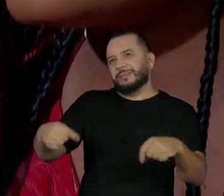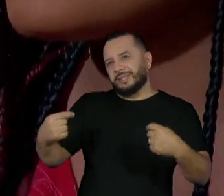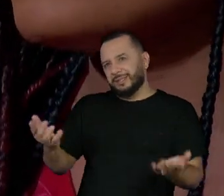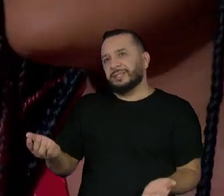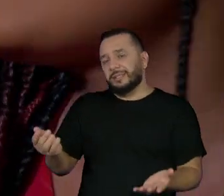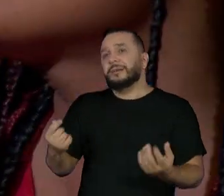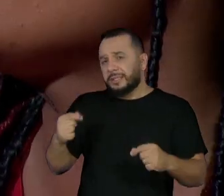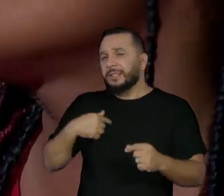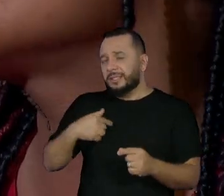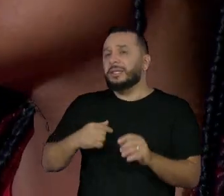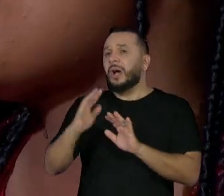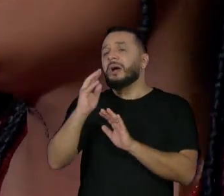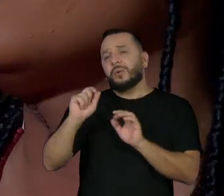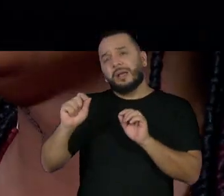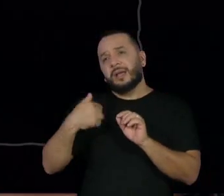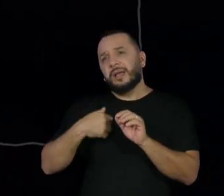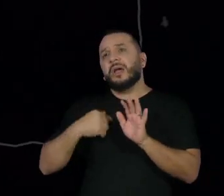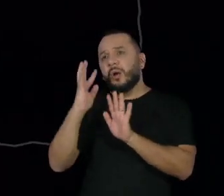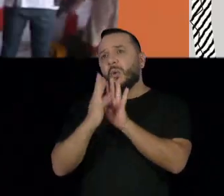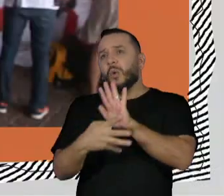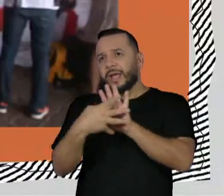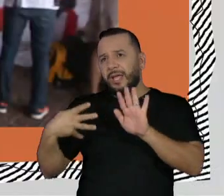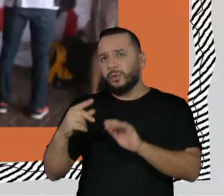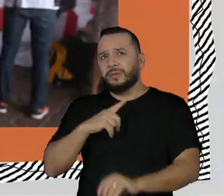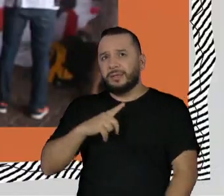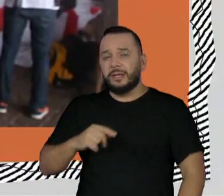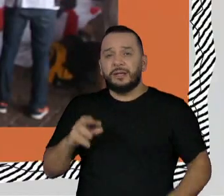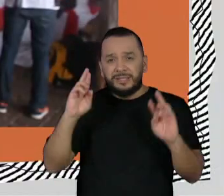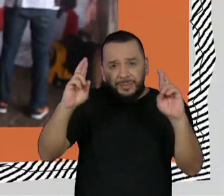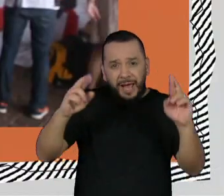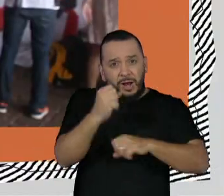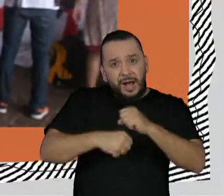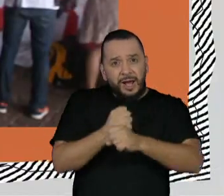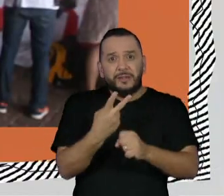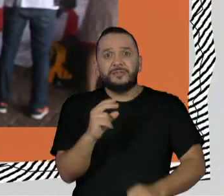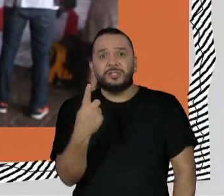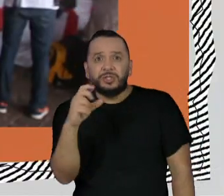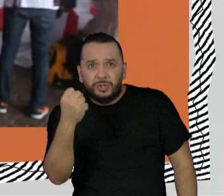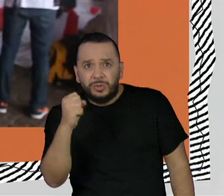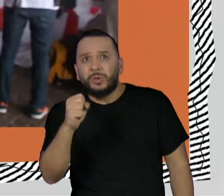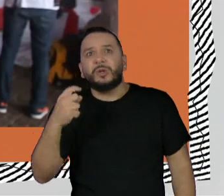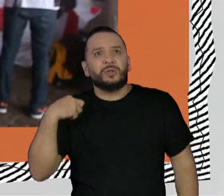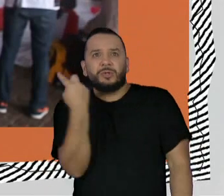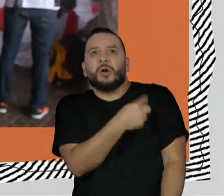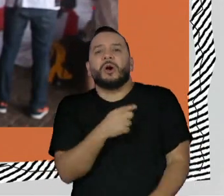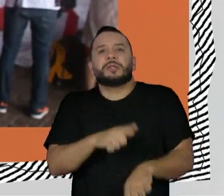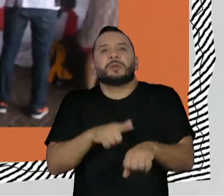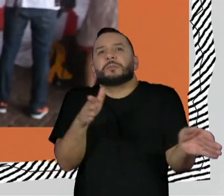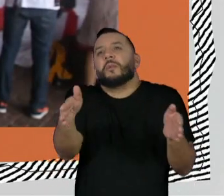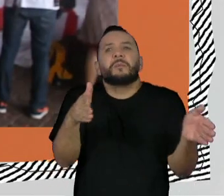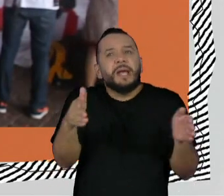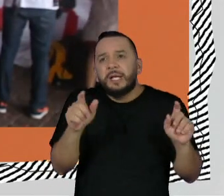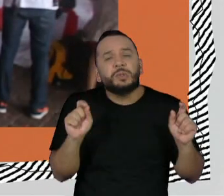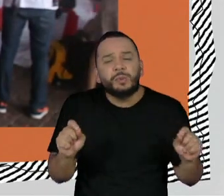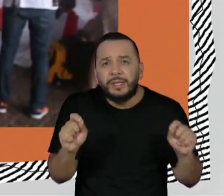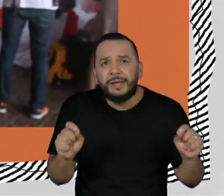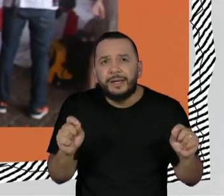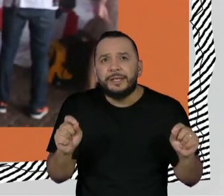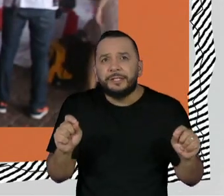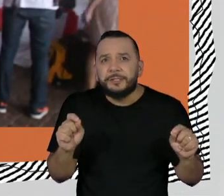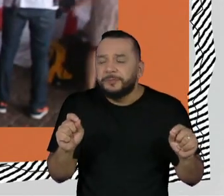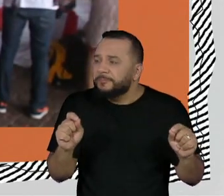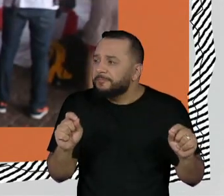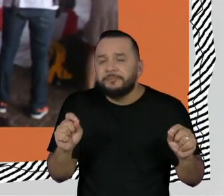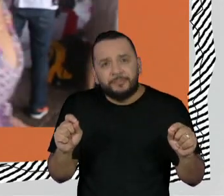no currículo, básico, assim, do ensino médio. Eu espero que em 2018 a gente esteja no momento em que